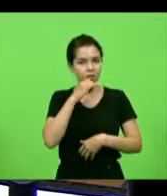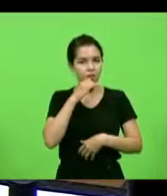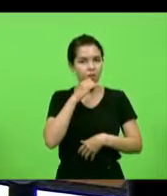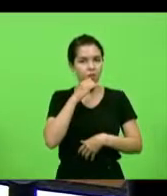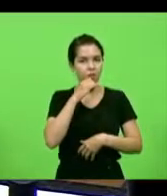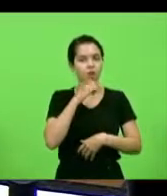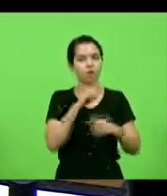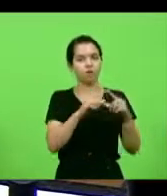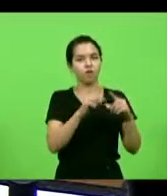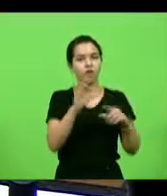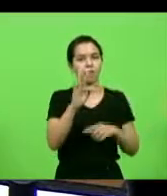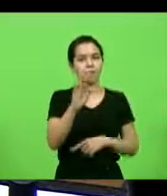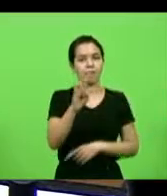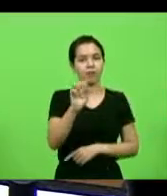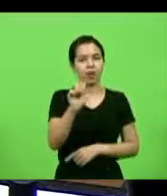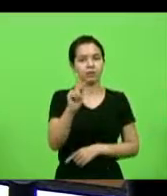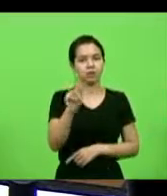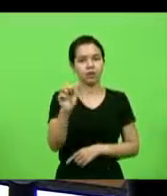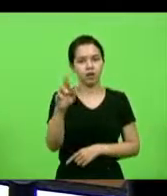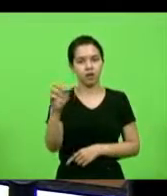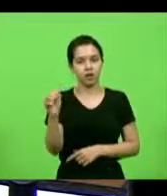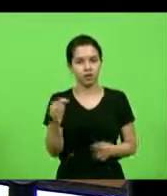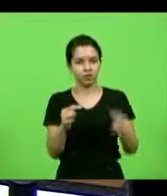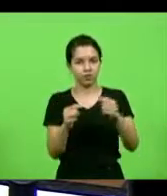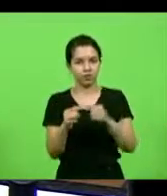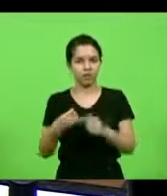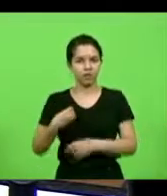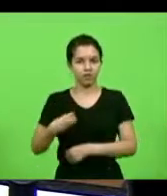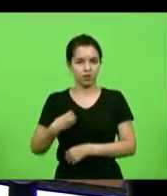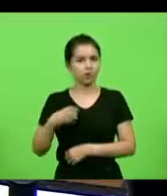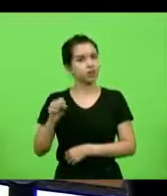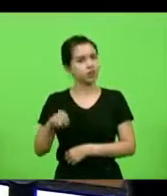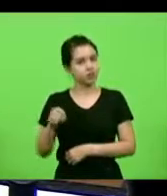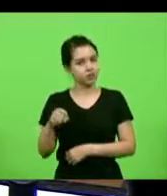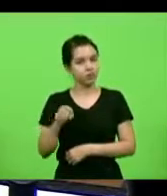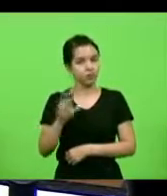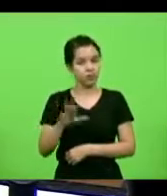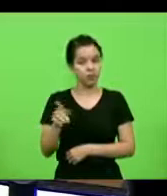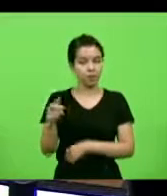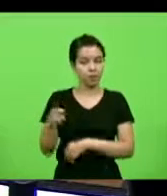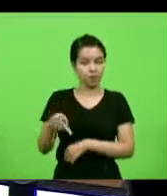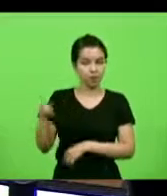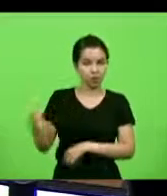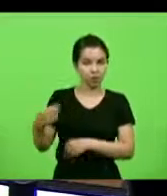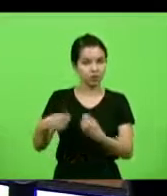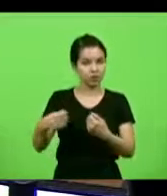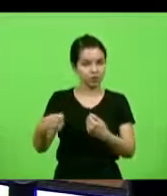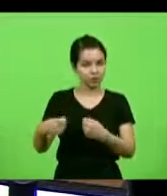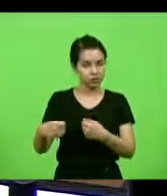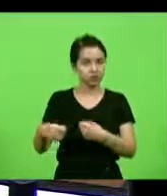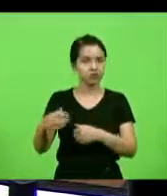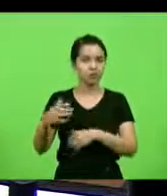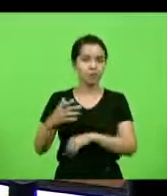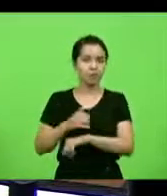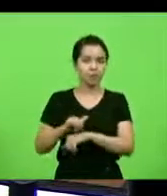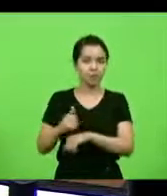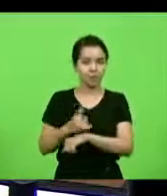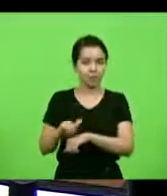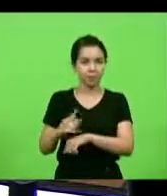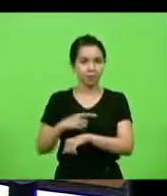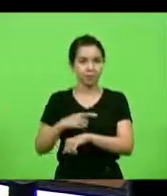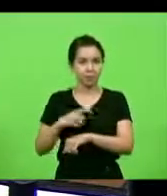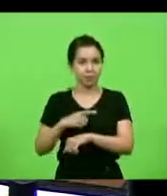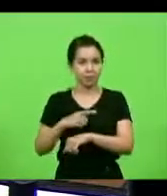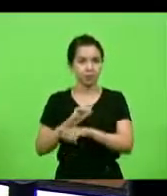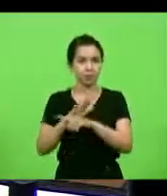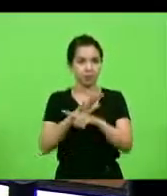a realidade de vida? Tem, mas aí o professor tem que ser capacitado para saber traduzir essa fórmula. Então, eu quero dizer